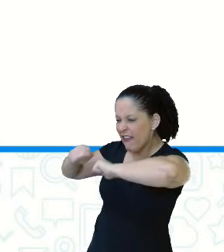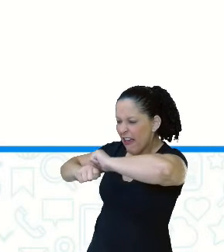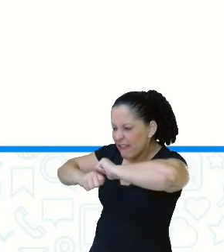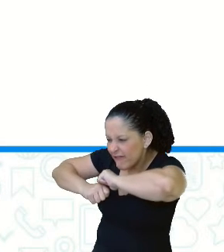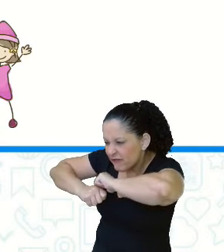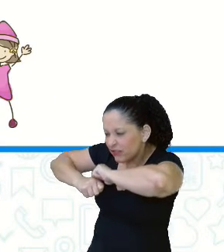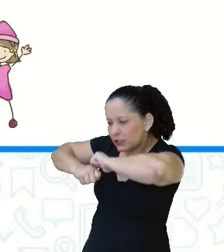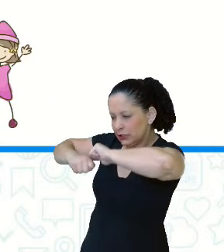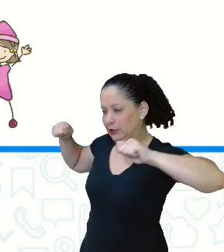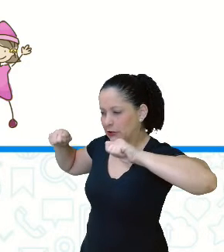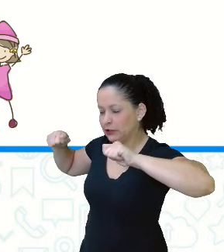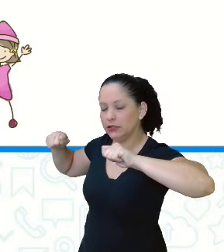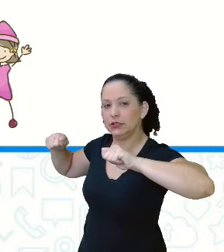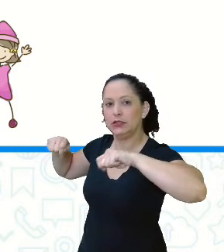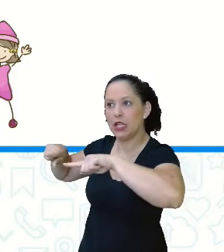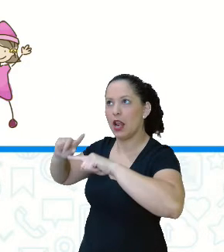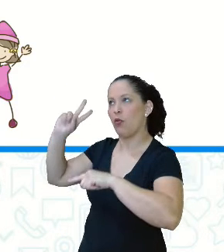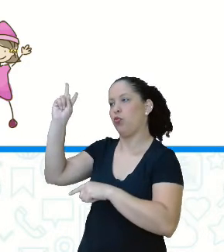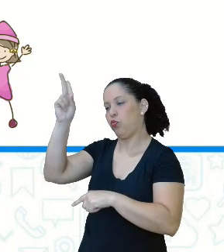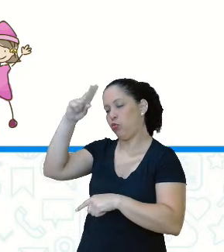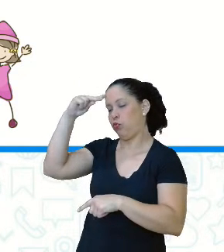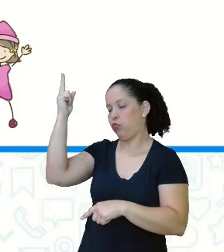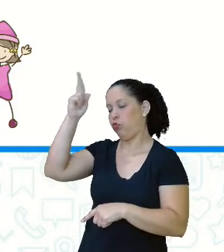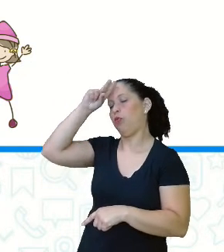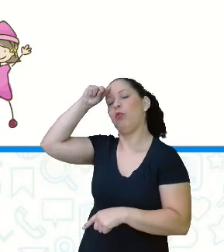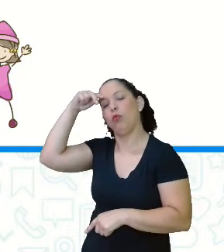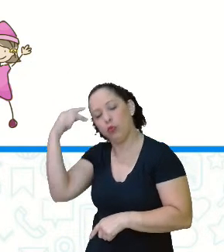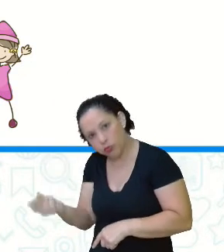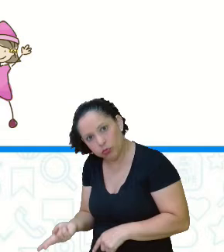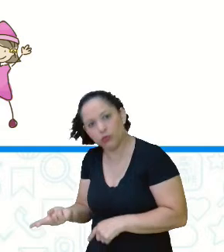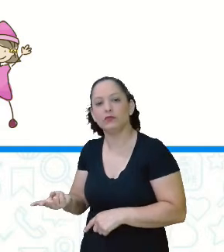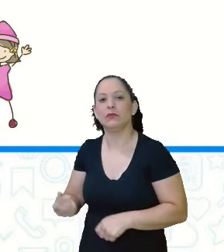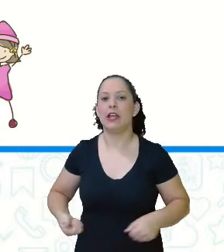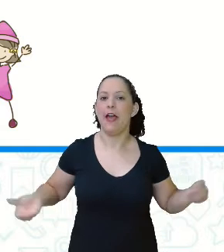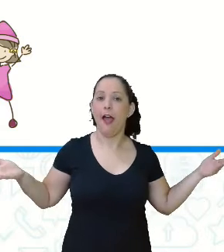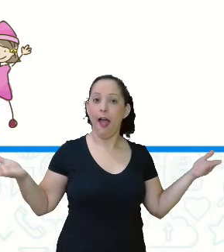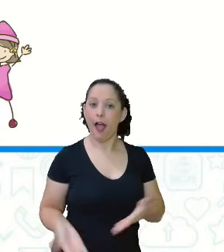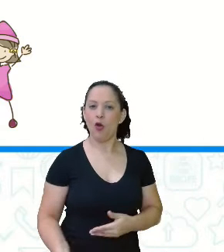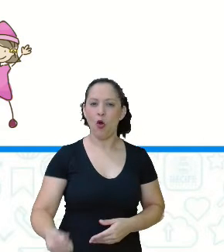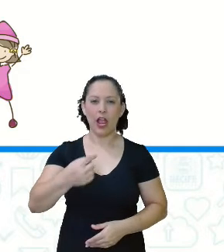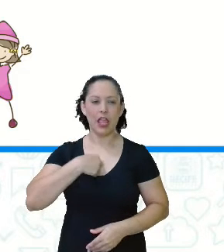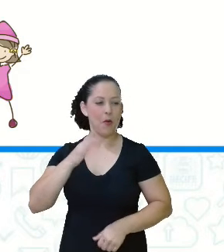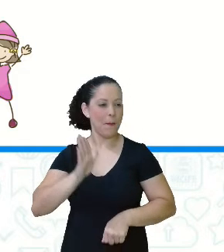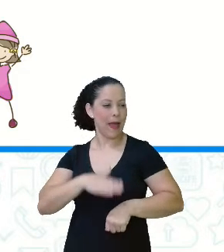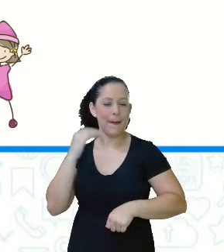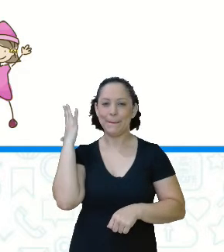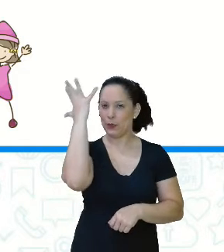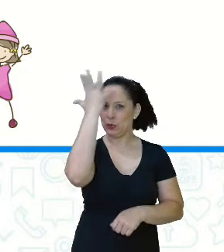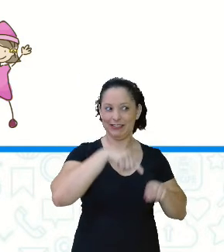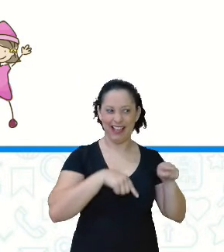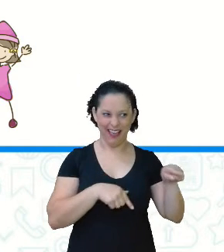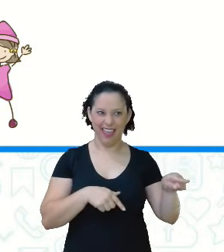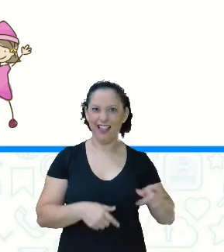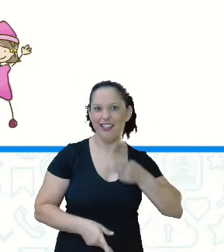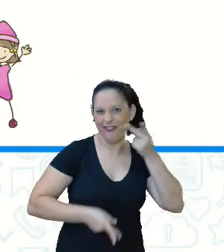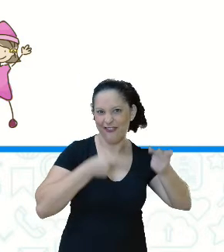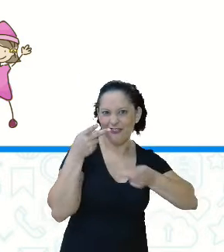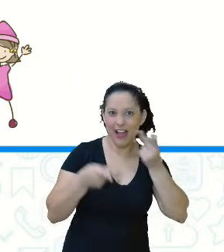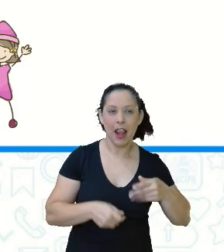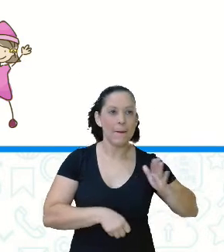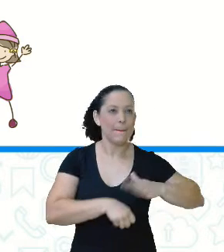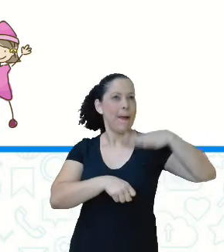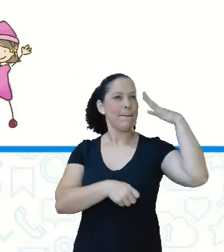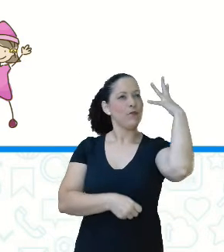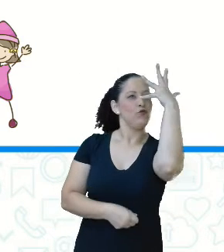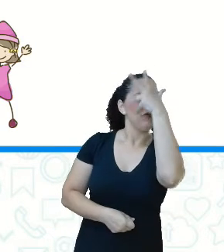menina acabou por desmaiar. Agora sou eu outra vez a mulher mais bonita, gritou a rainha. E